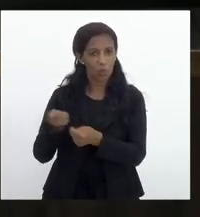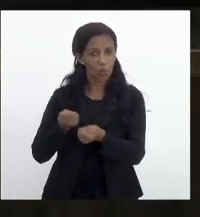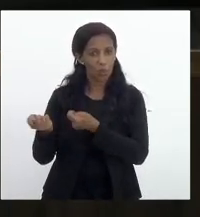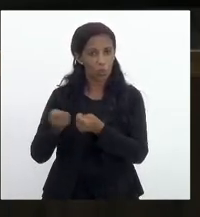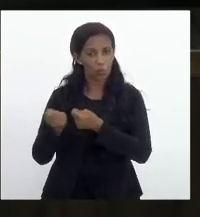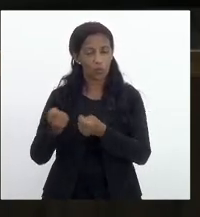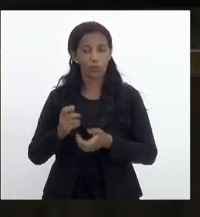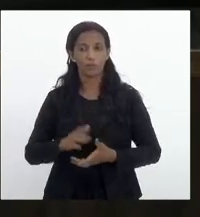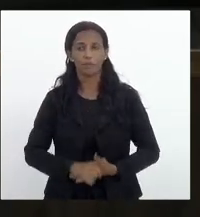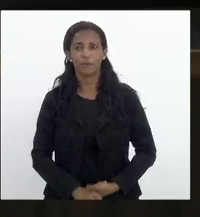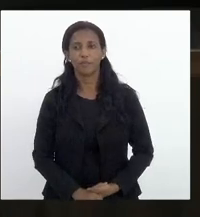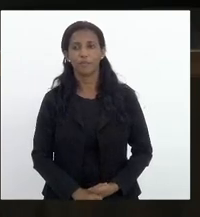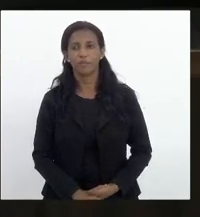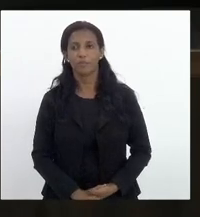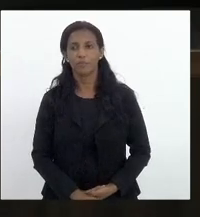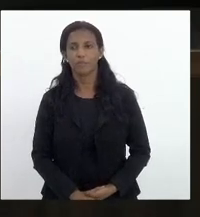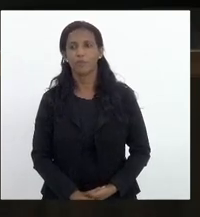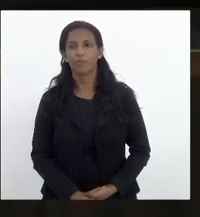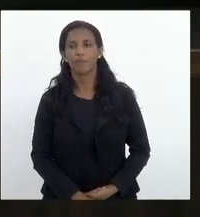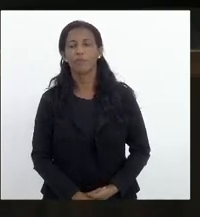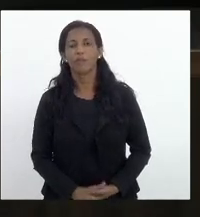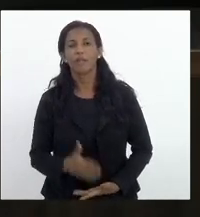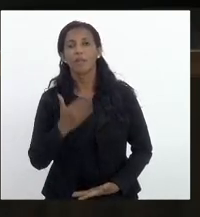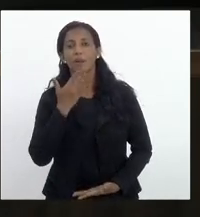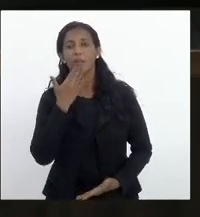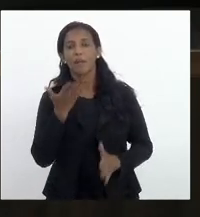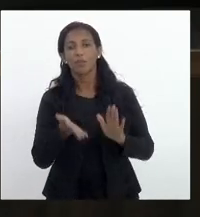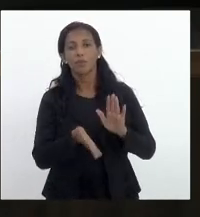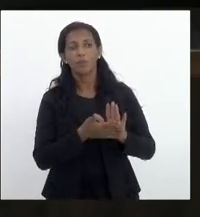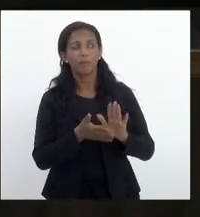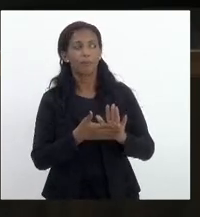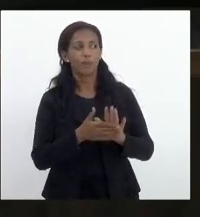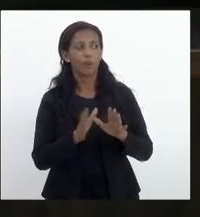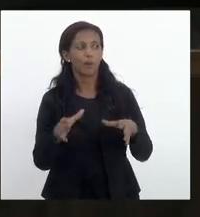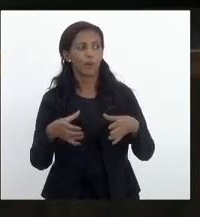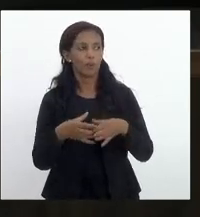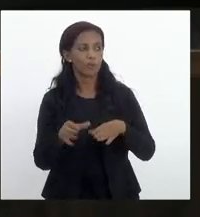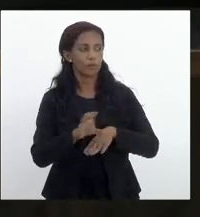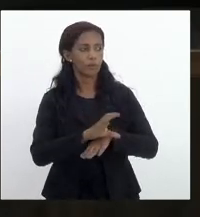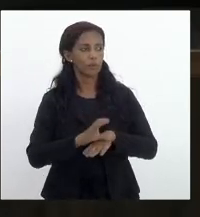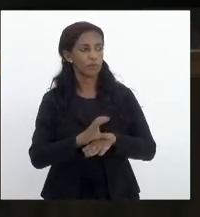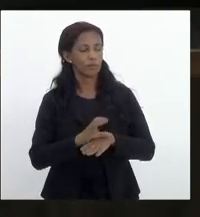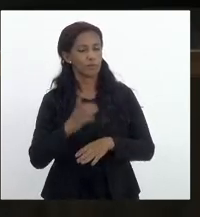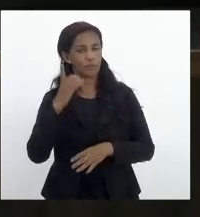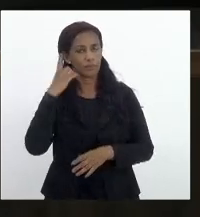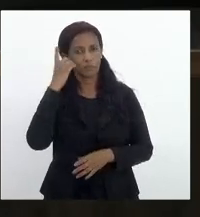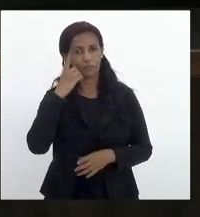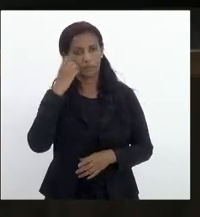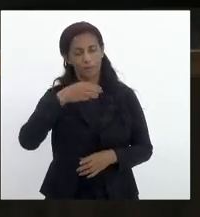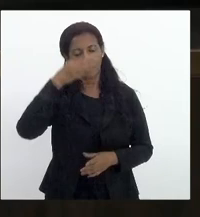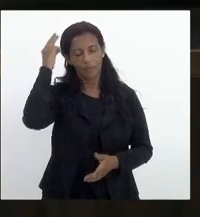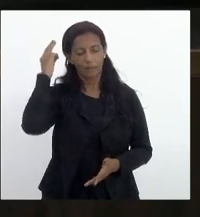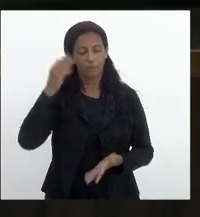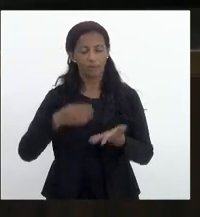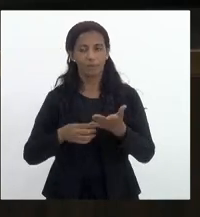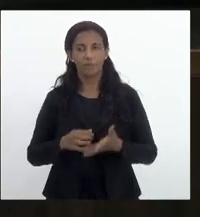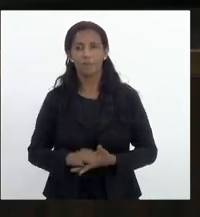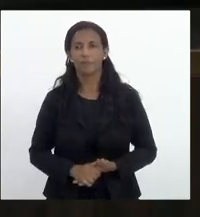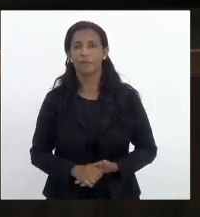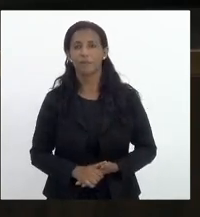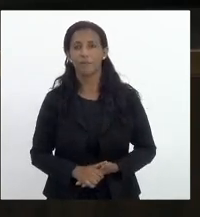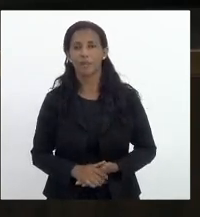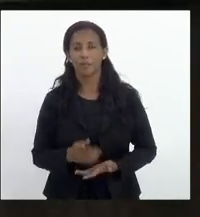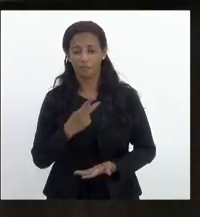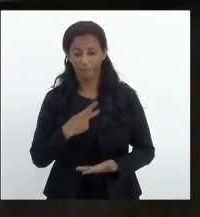com controle para emitir parecer pela comissão de construção e justiça deputado Márcio Pacheco senhora